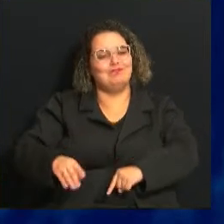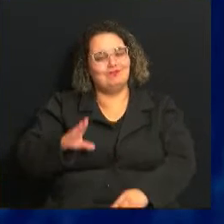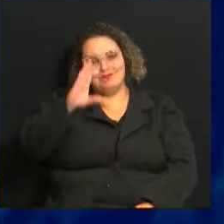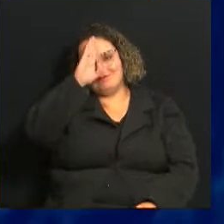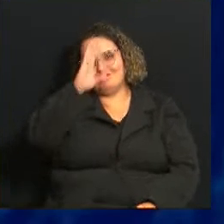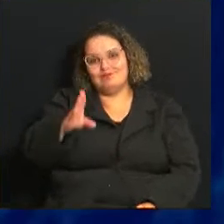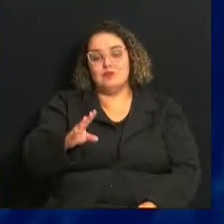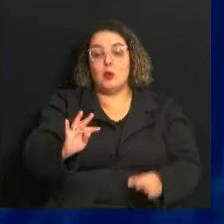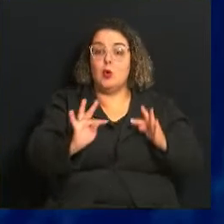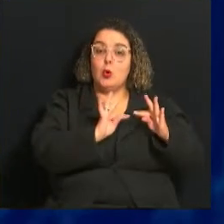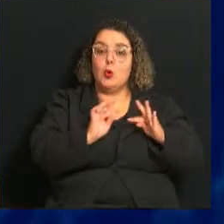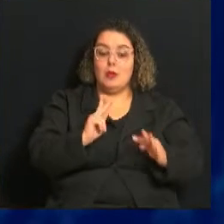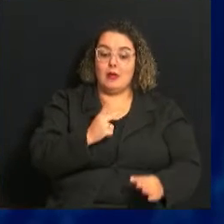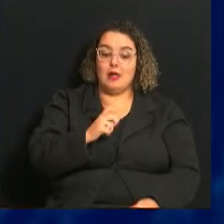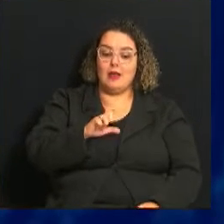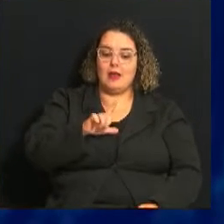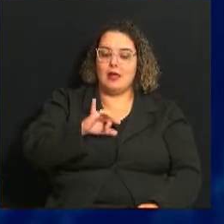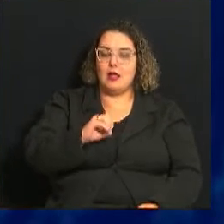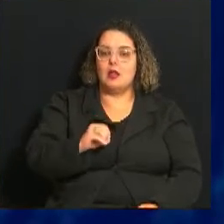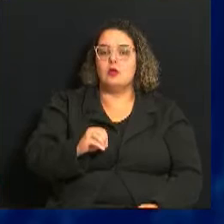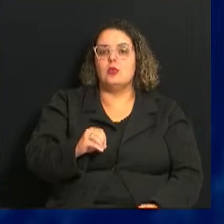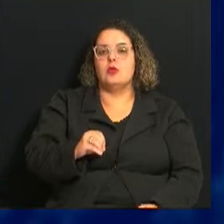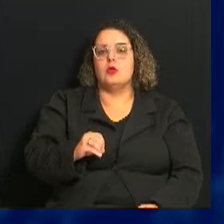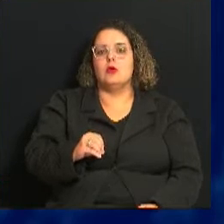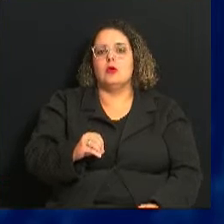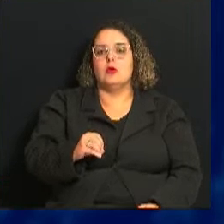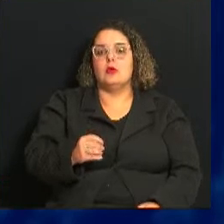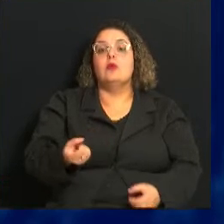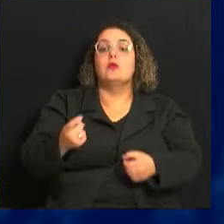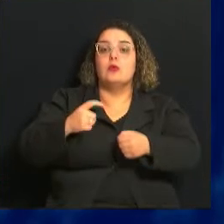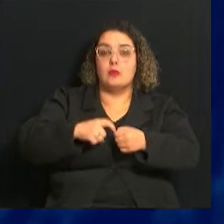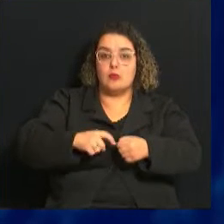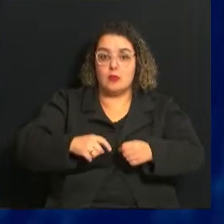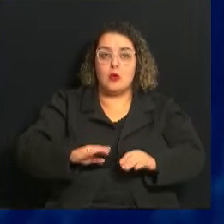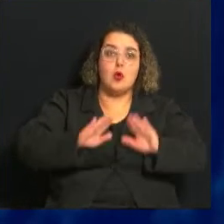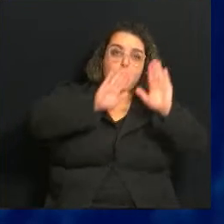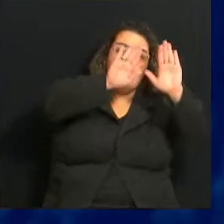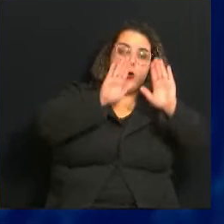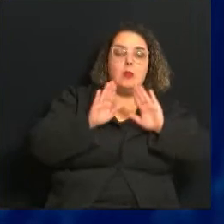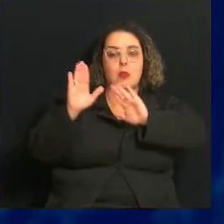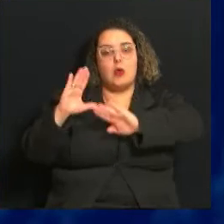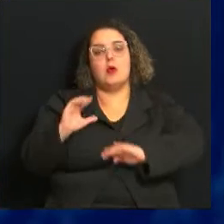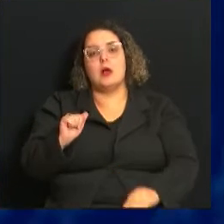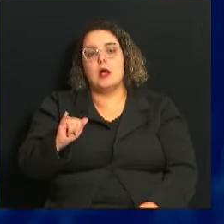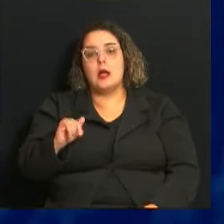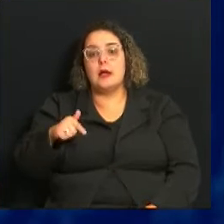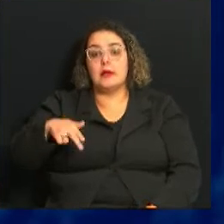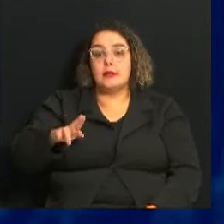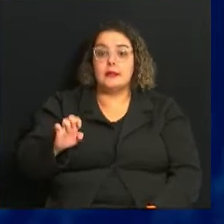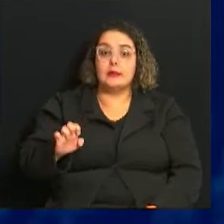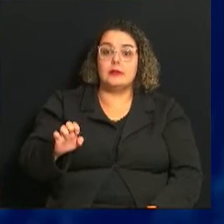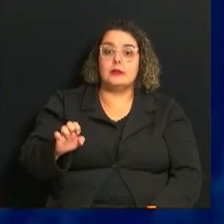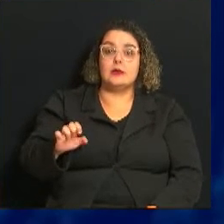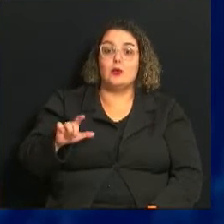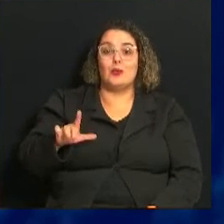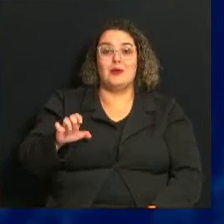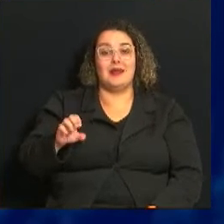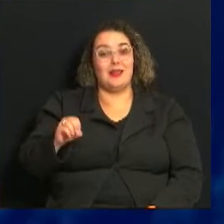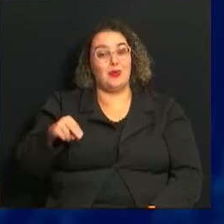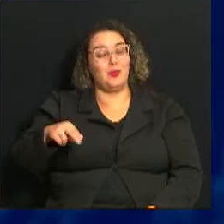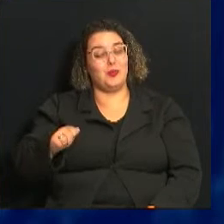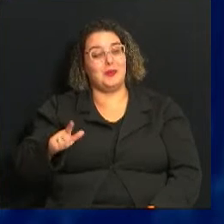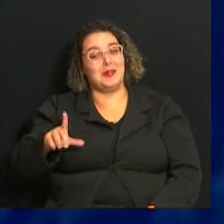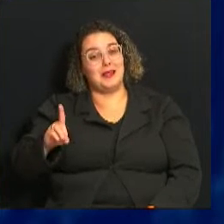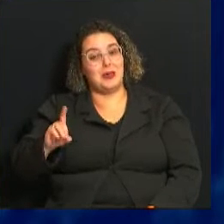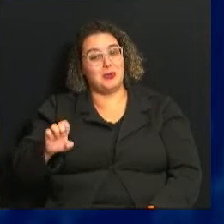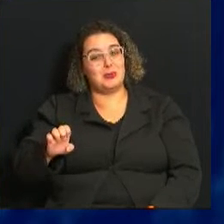técnico Hélio dos Anjos conta com o retorno do goleiro Kaique França, mas o volante Leonaldi está